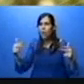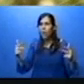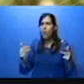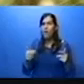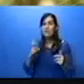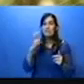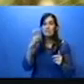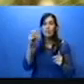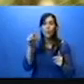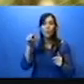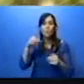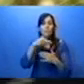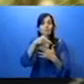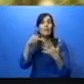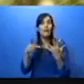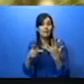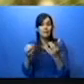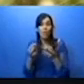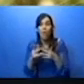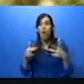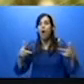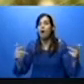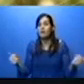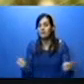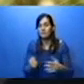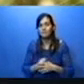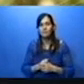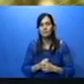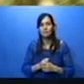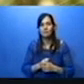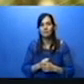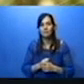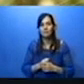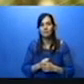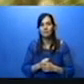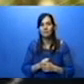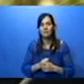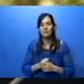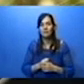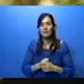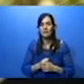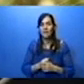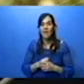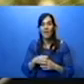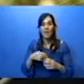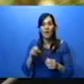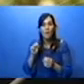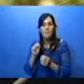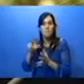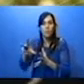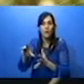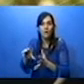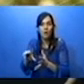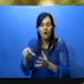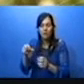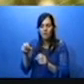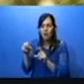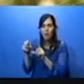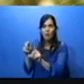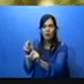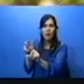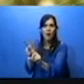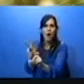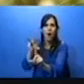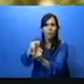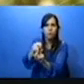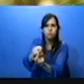5.000 espécies diferentes de aranha papamosca no mundo. Ela salta em direção à mosca, ou ela pode, não só a mosca, ela